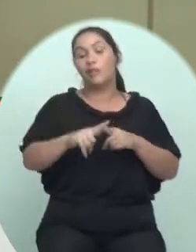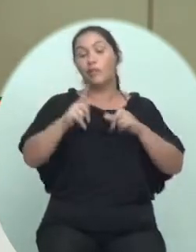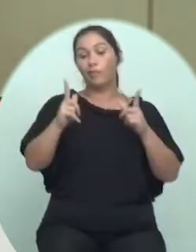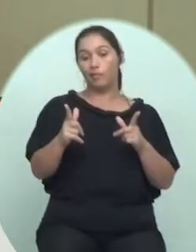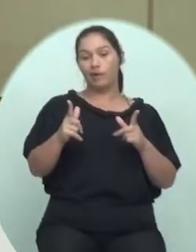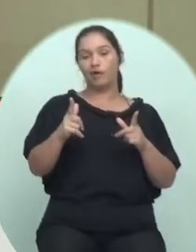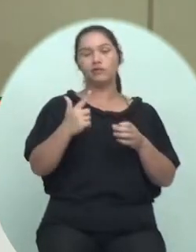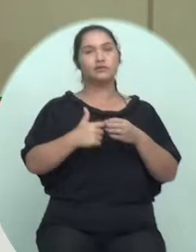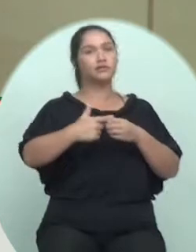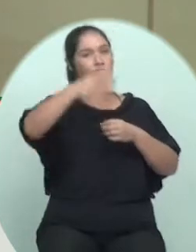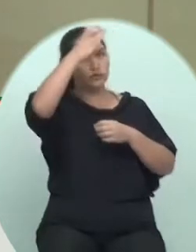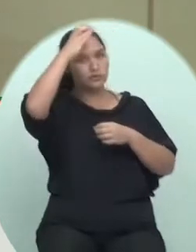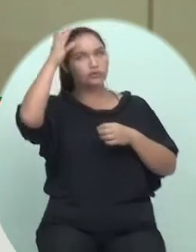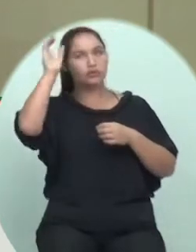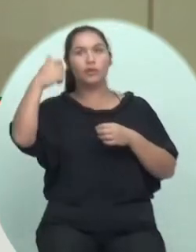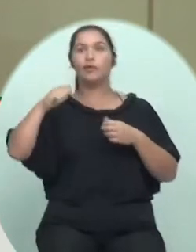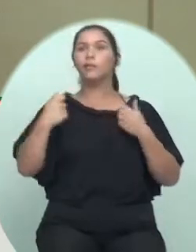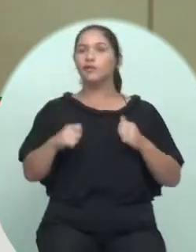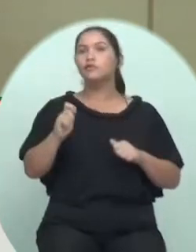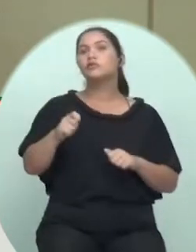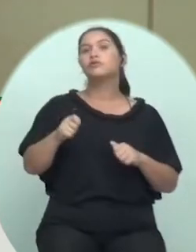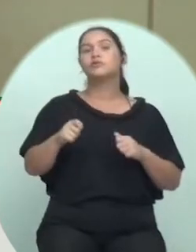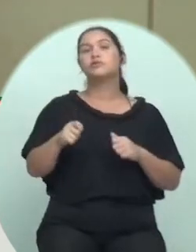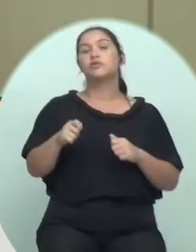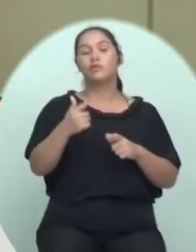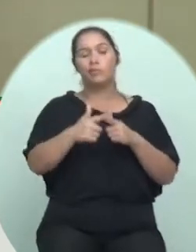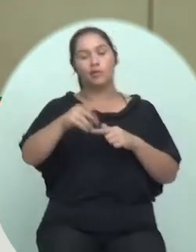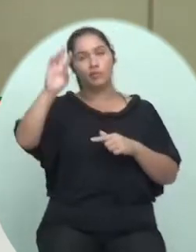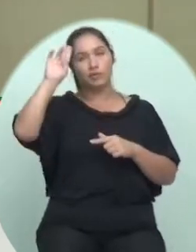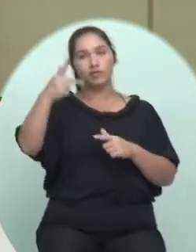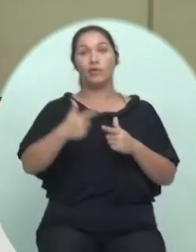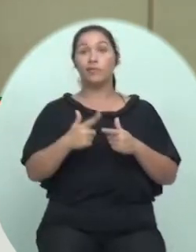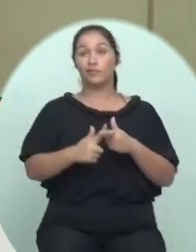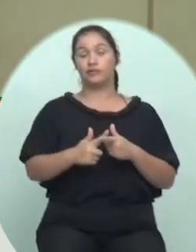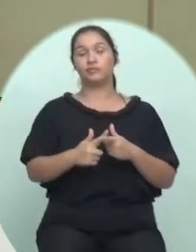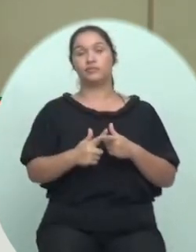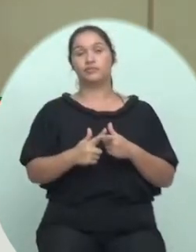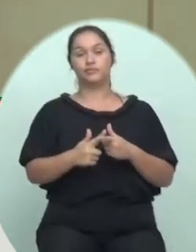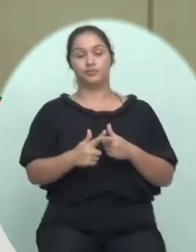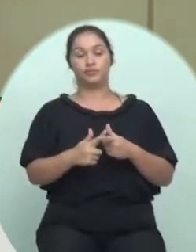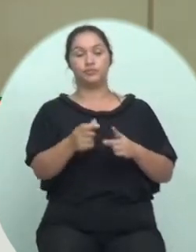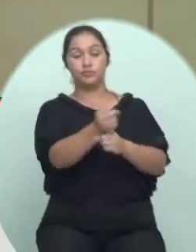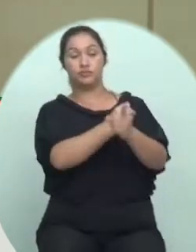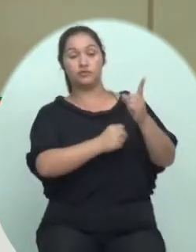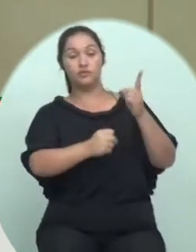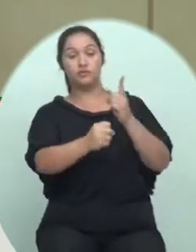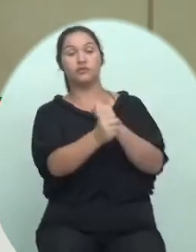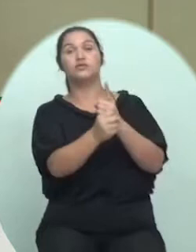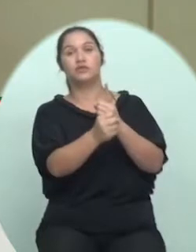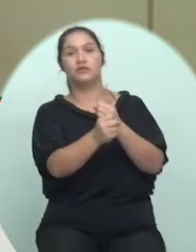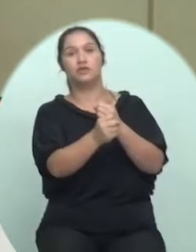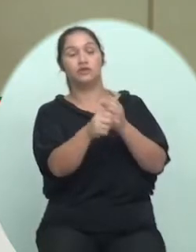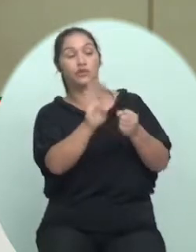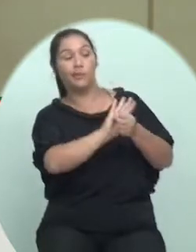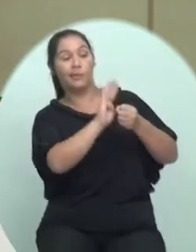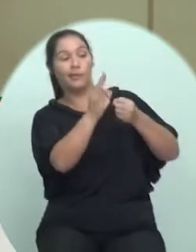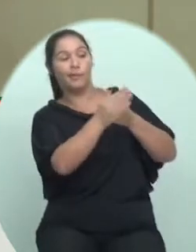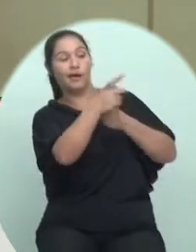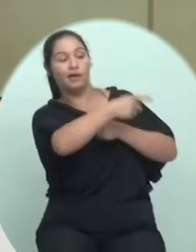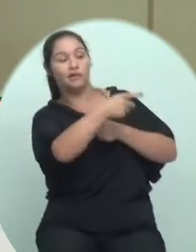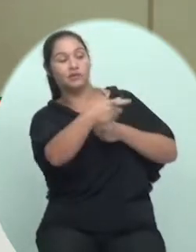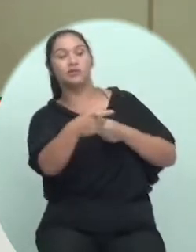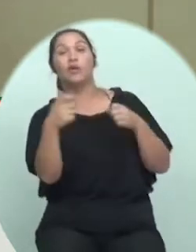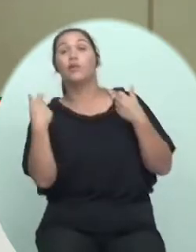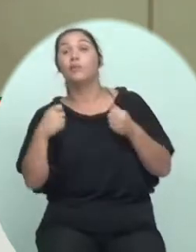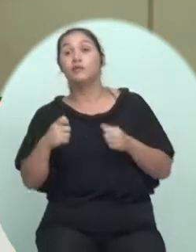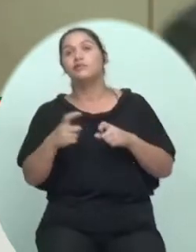tome providências com relação a isso, vereador Salésio, para não deixar a população dos bairros desassistida com